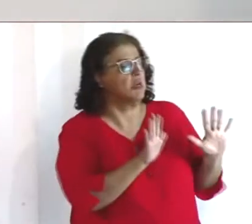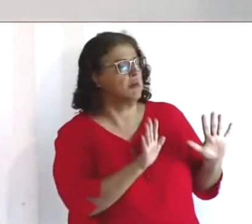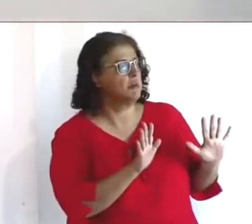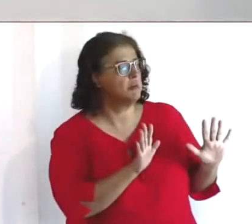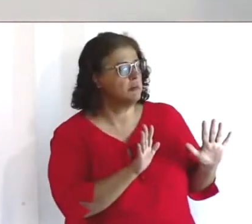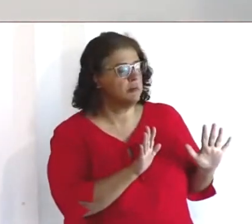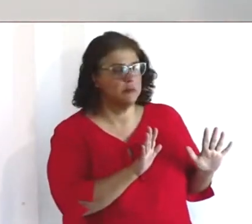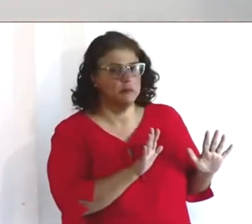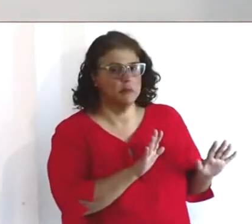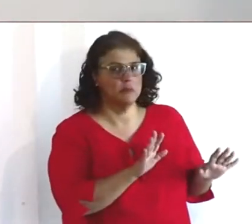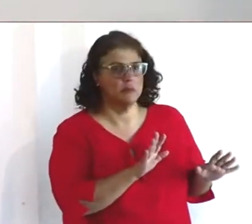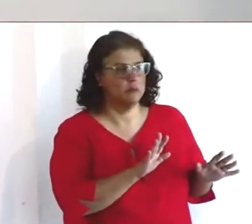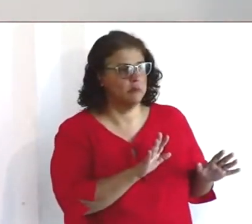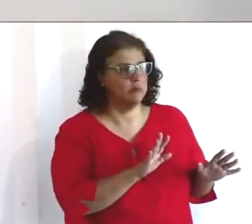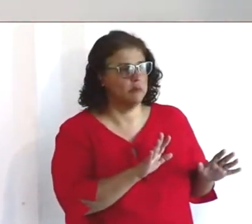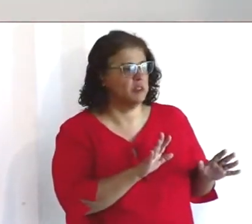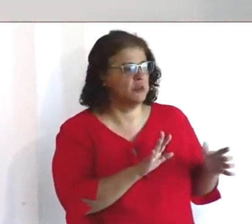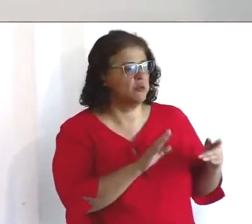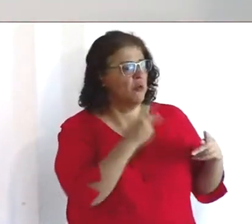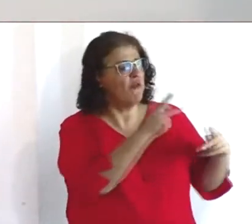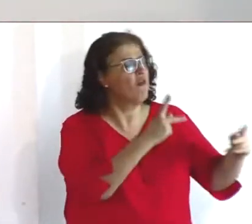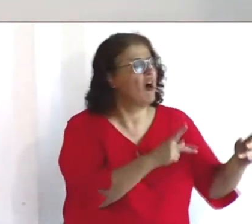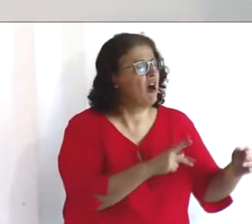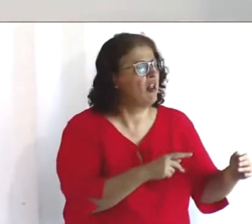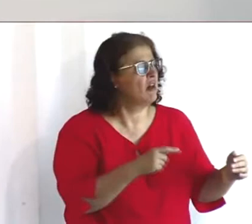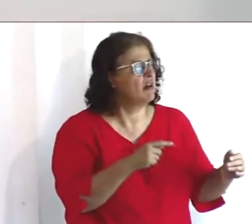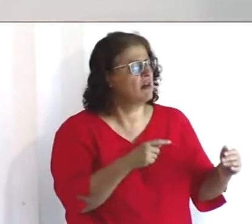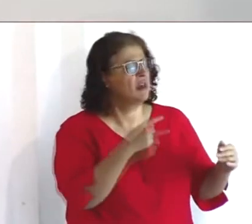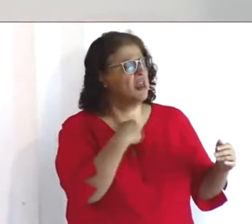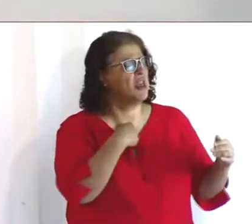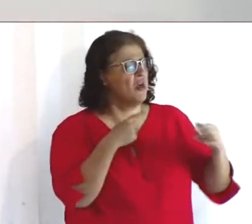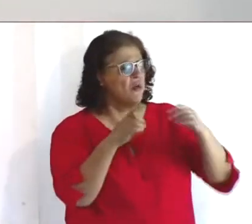Não dizem que eu sou o Santo de Deus. É bem interessante essa expressão.